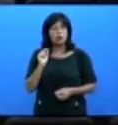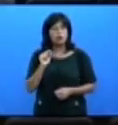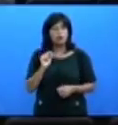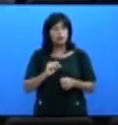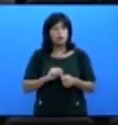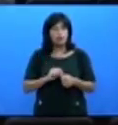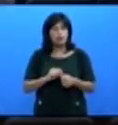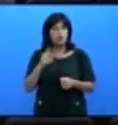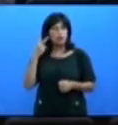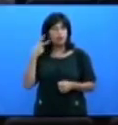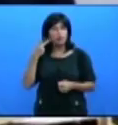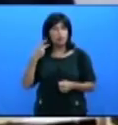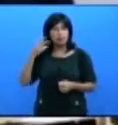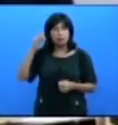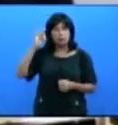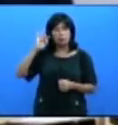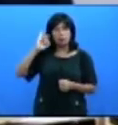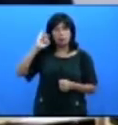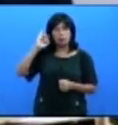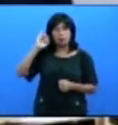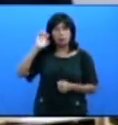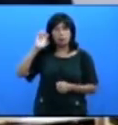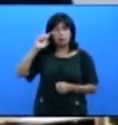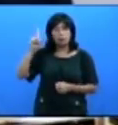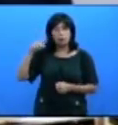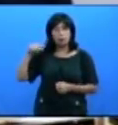vereadora Tiesa. Ofício